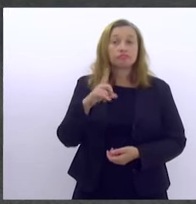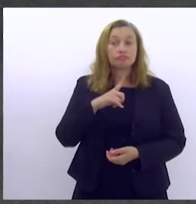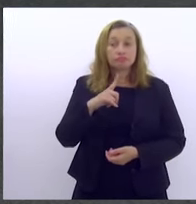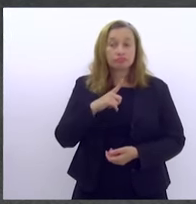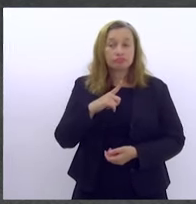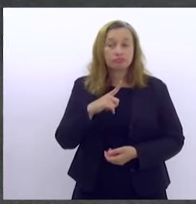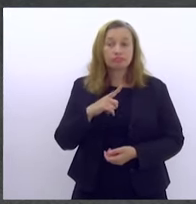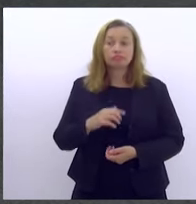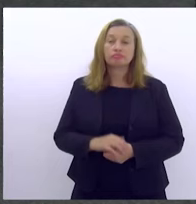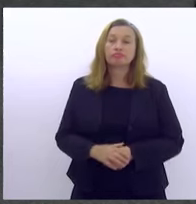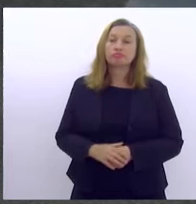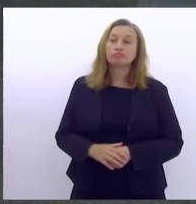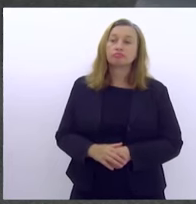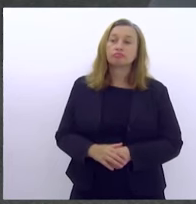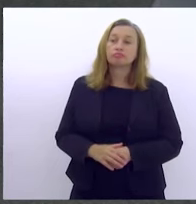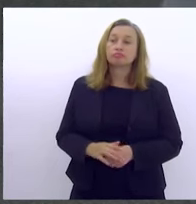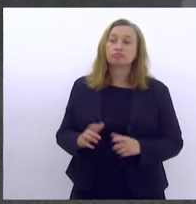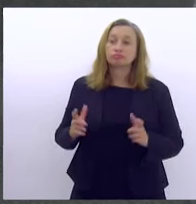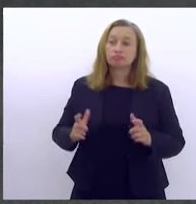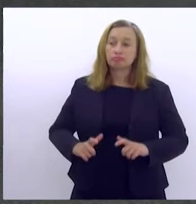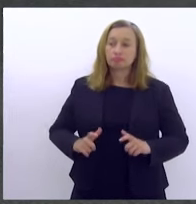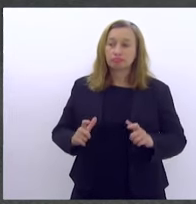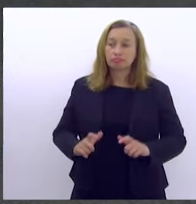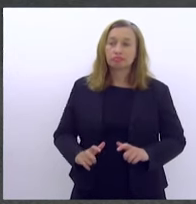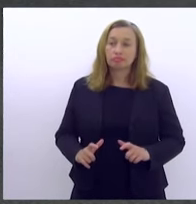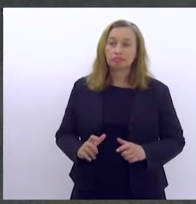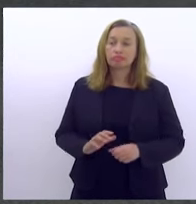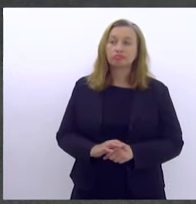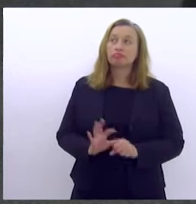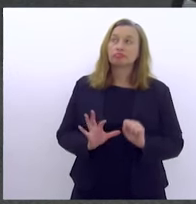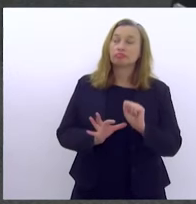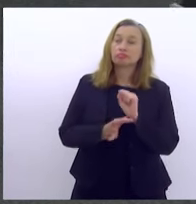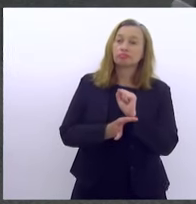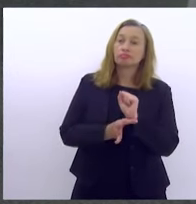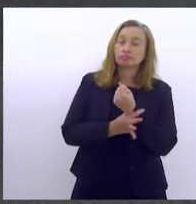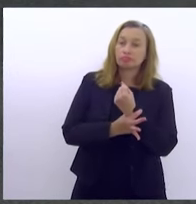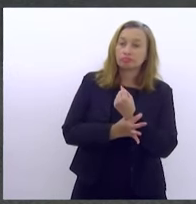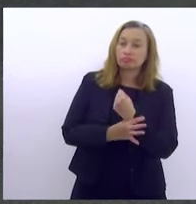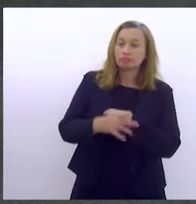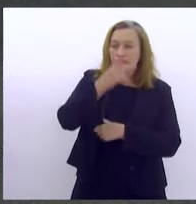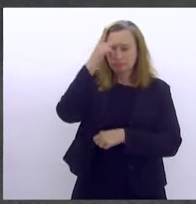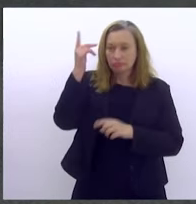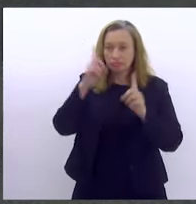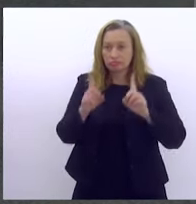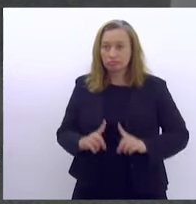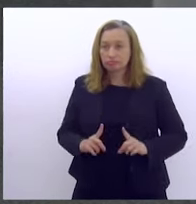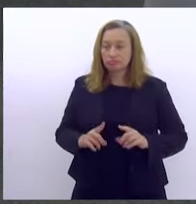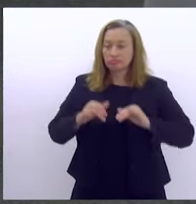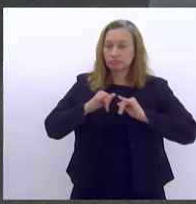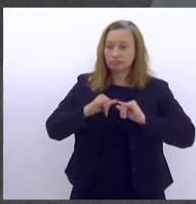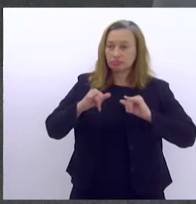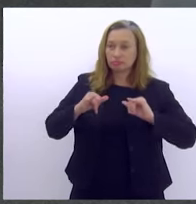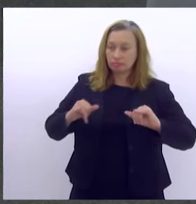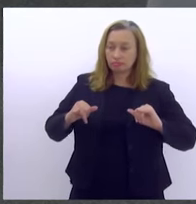espaços que garantam à pessoa com deficiência a capacidade de denunciar.